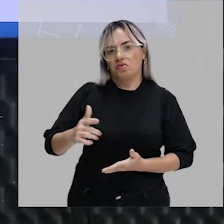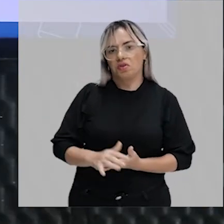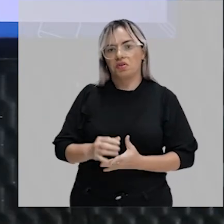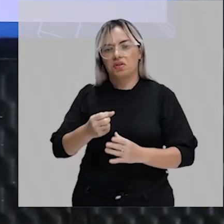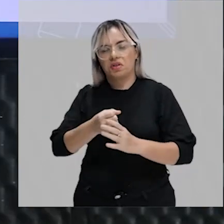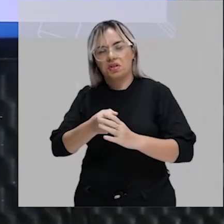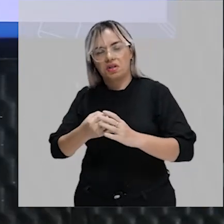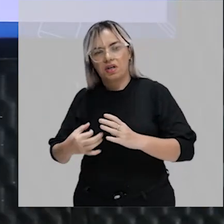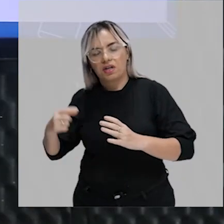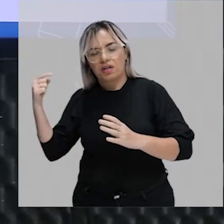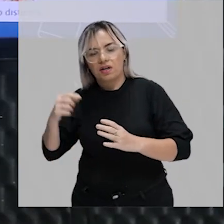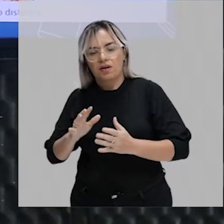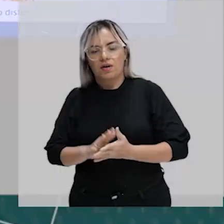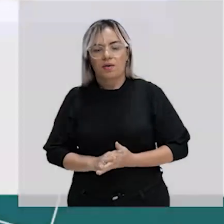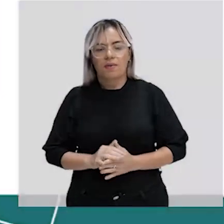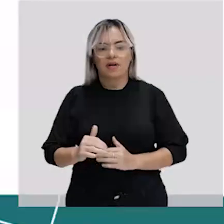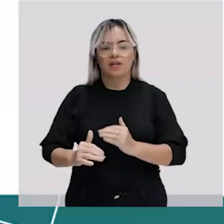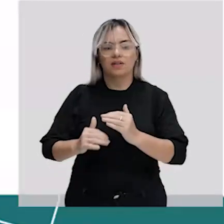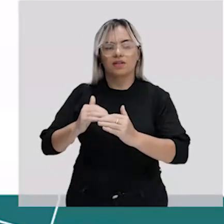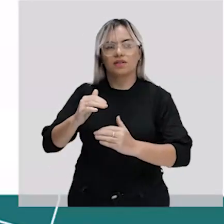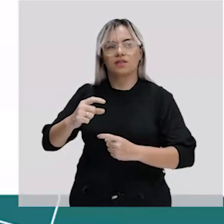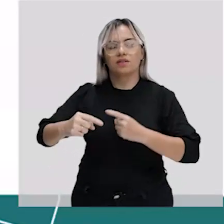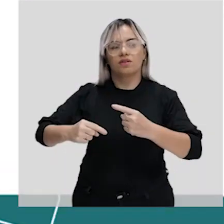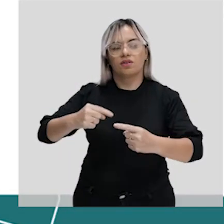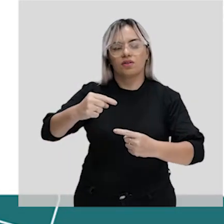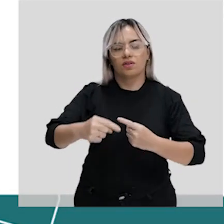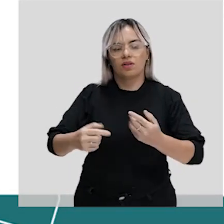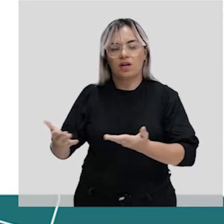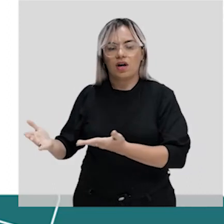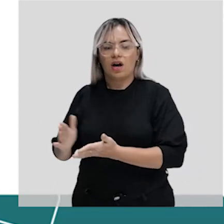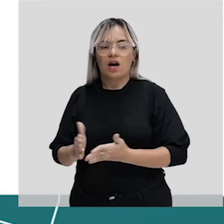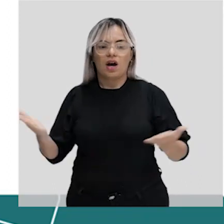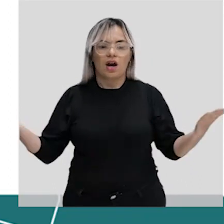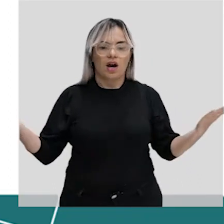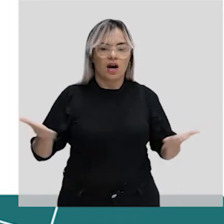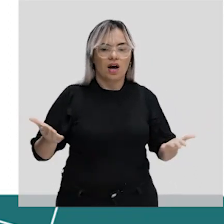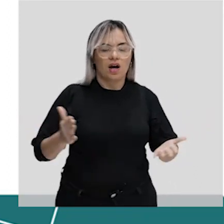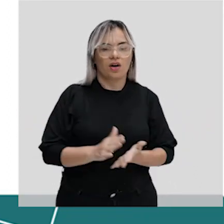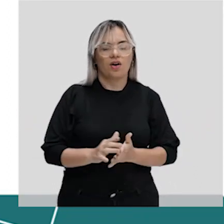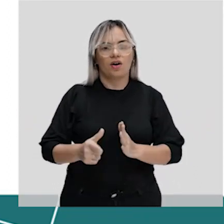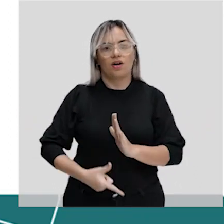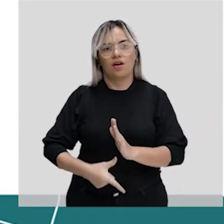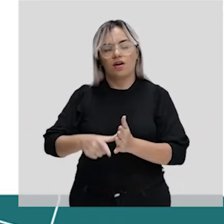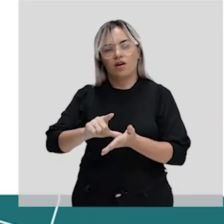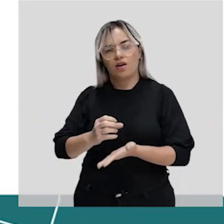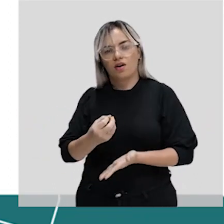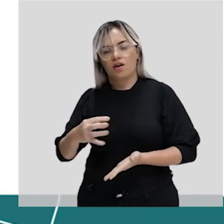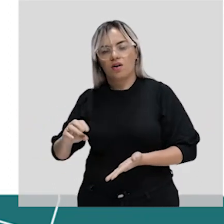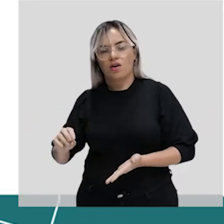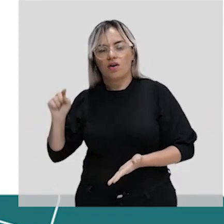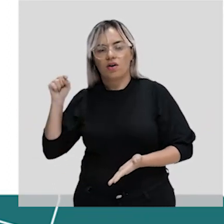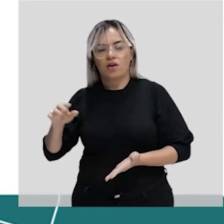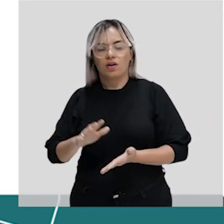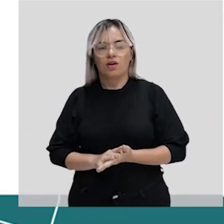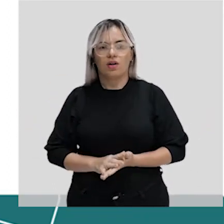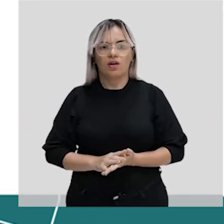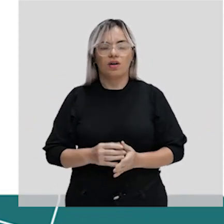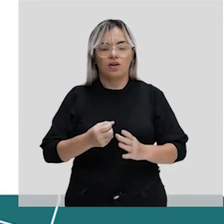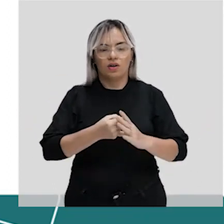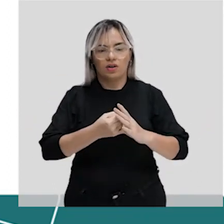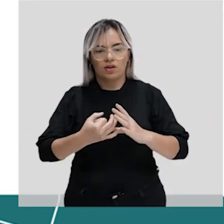do mecanismo pré-zigótico, tá? Mecanismos pré-zigóticos são mecanismos que vão ocorrer para impedir